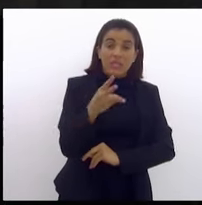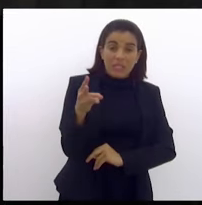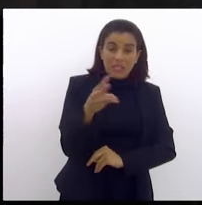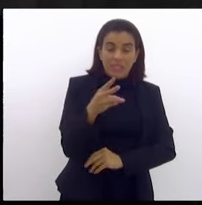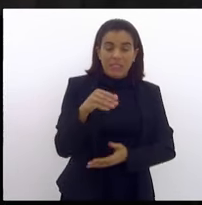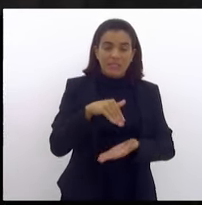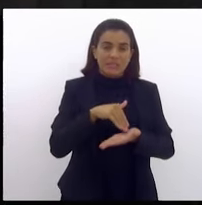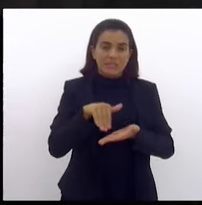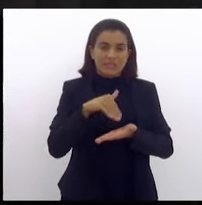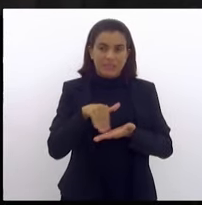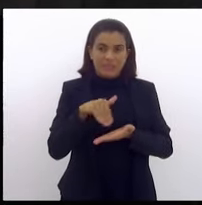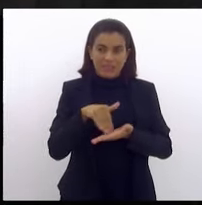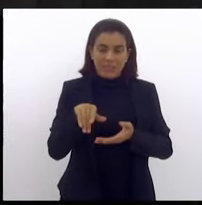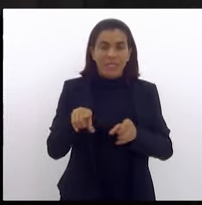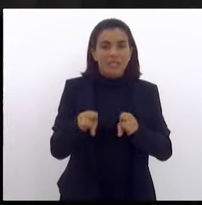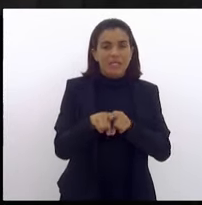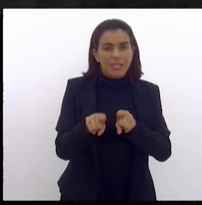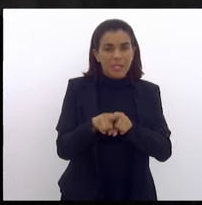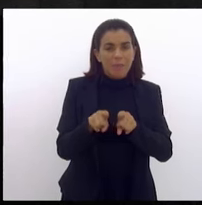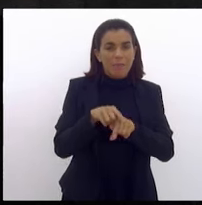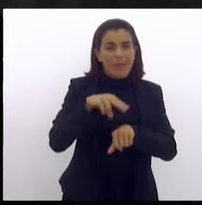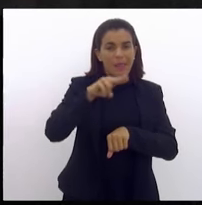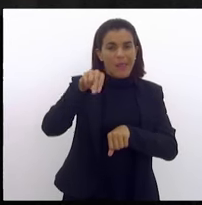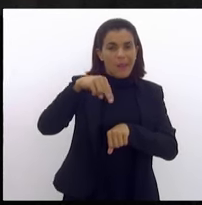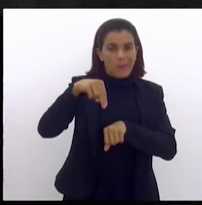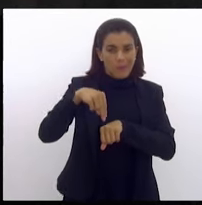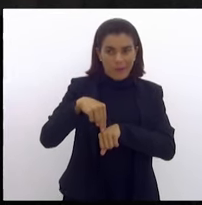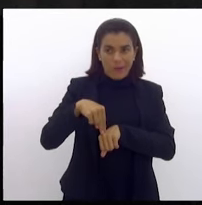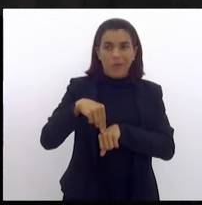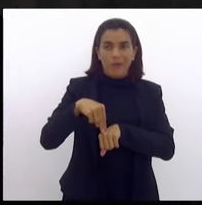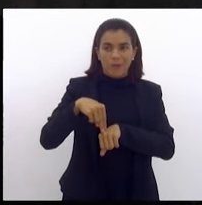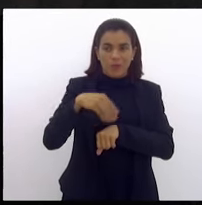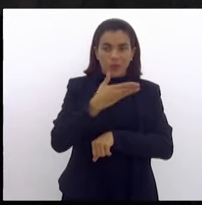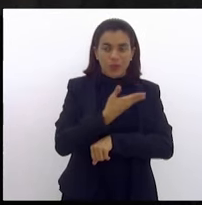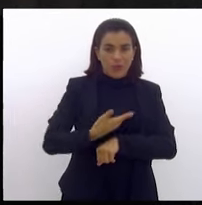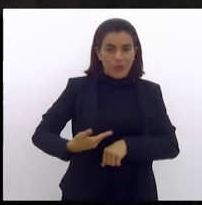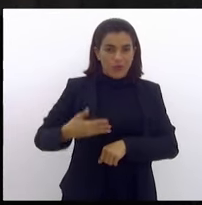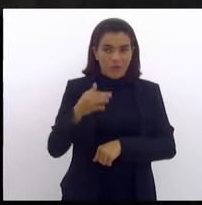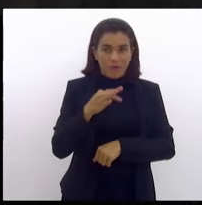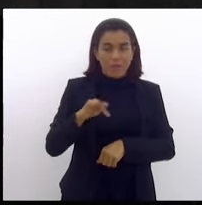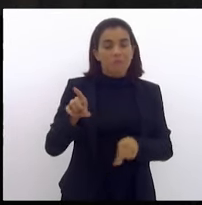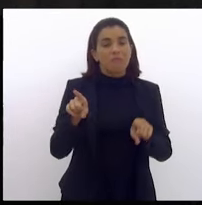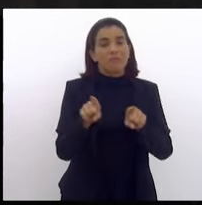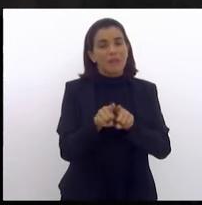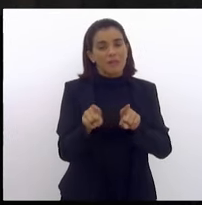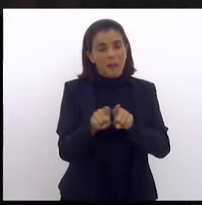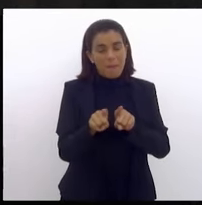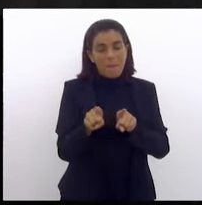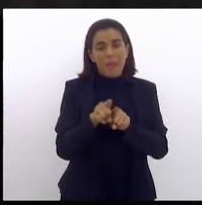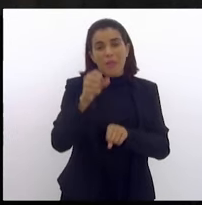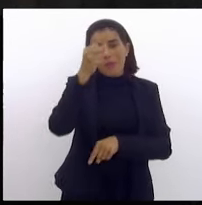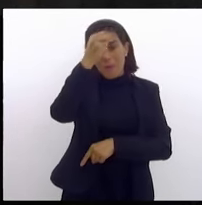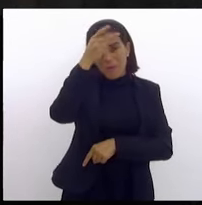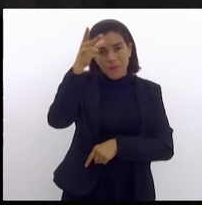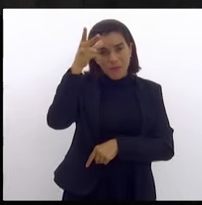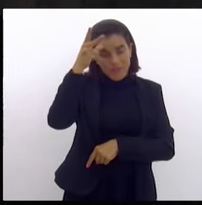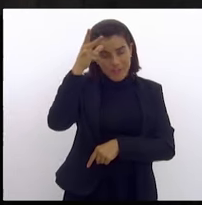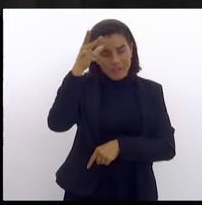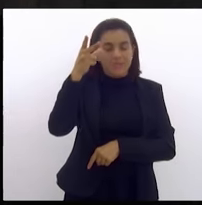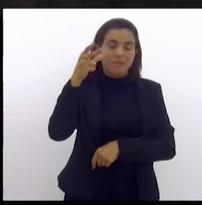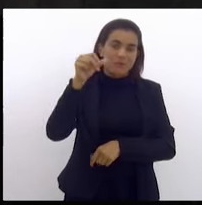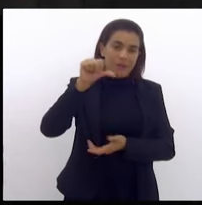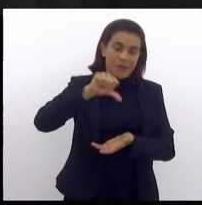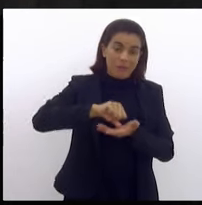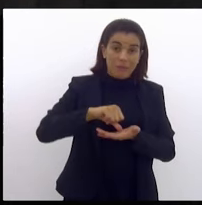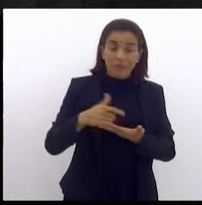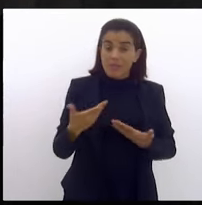secretarias, como também tem a União, o governo federal, como também tem o município da capital. Isto